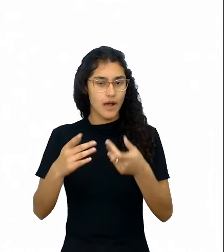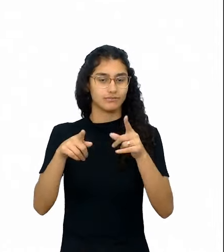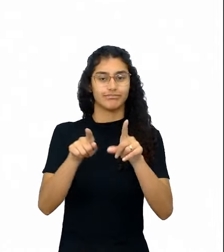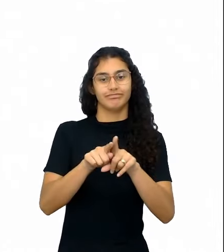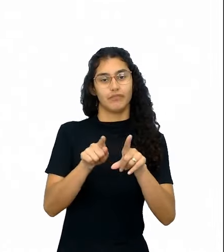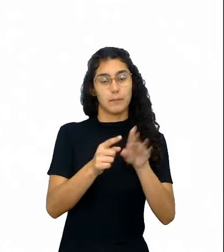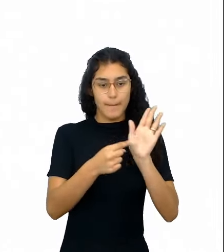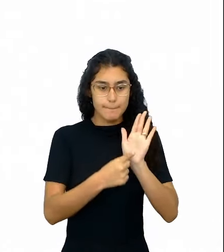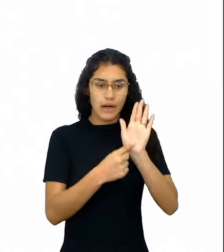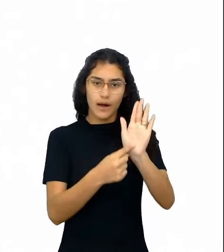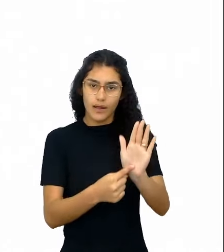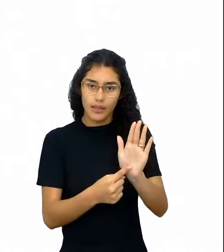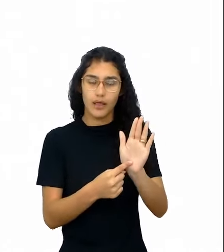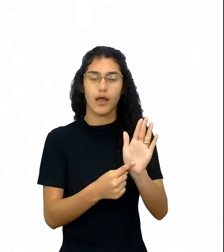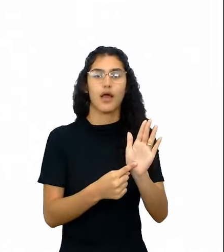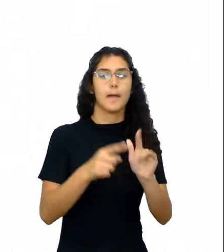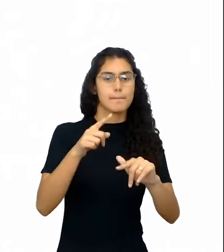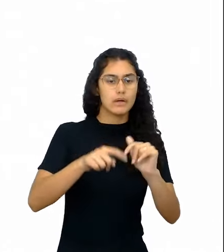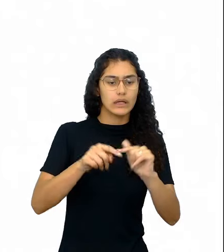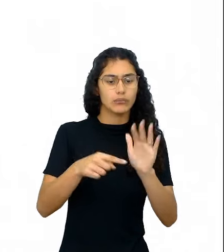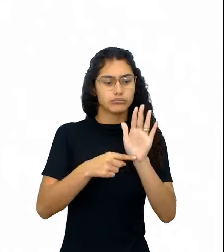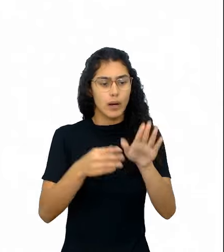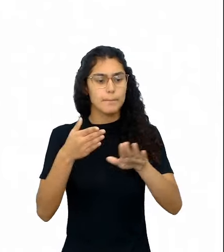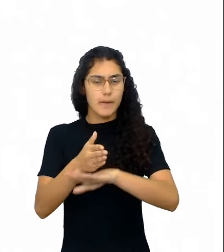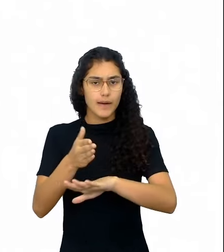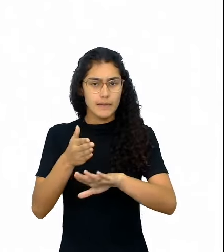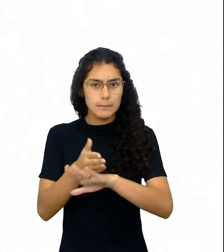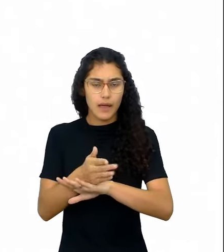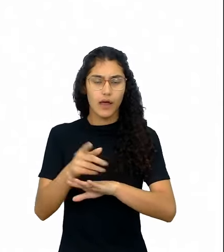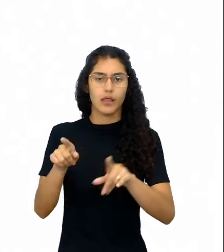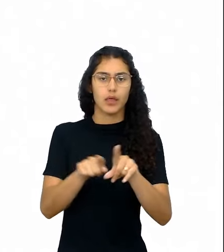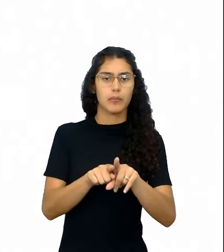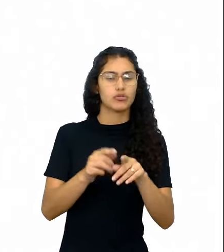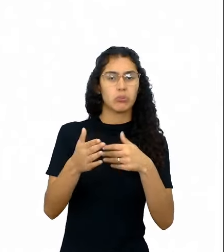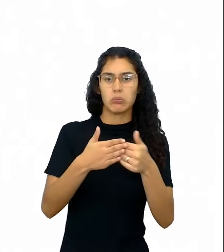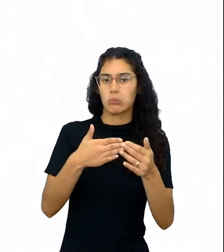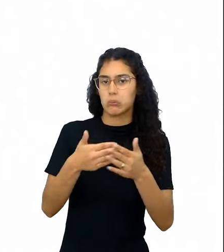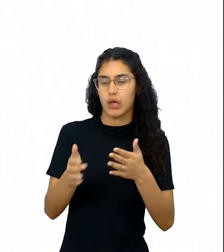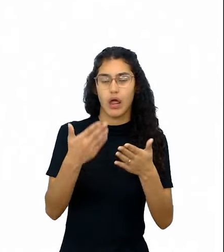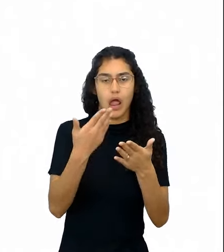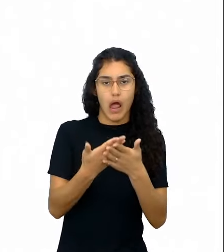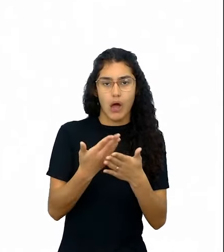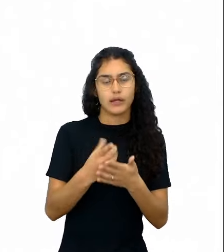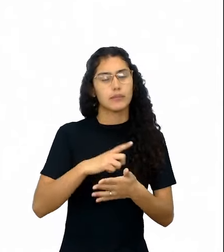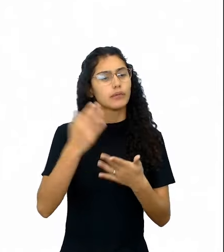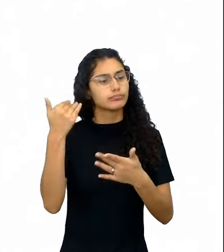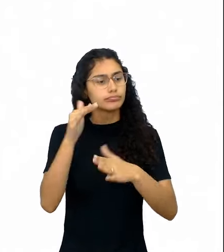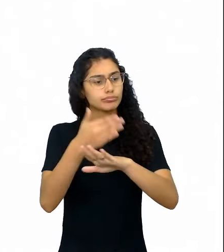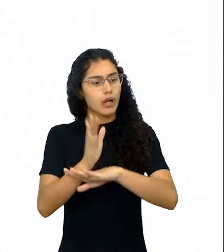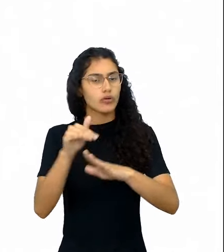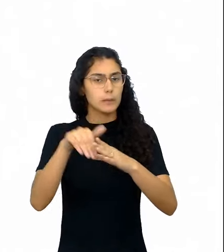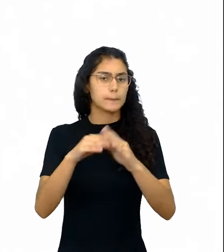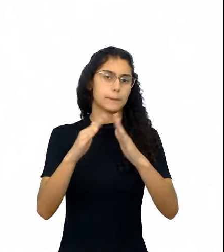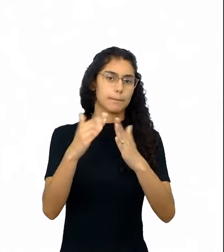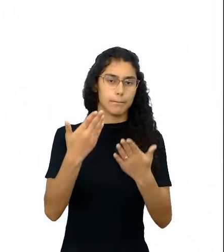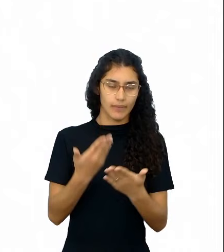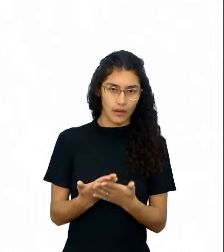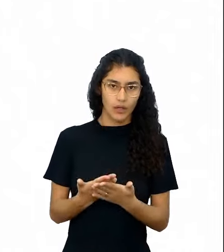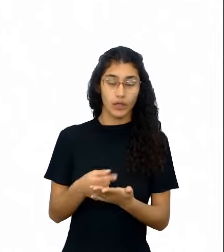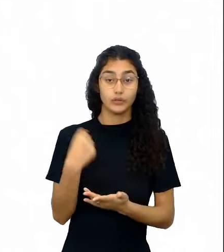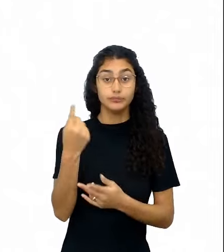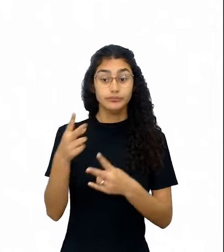a apresentar algo, a participar de qualquer movimento mais prático dentro da escola. Então,